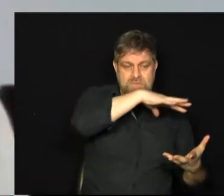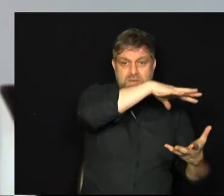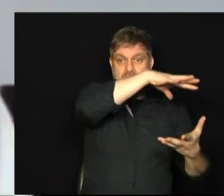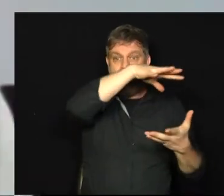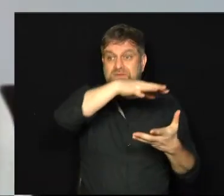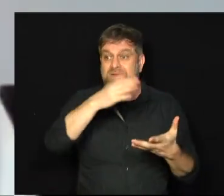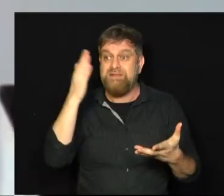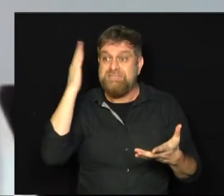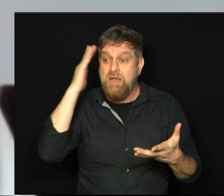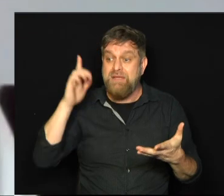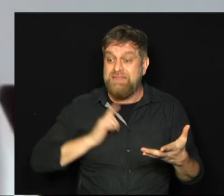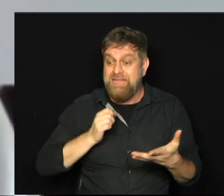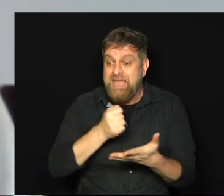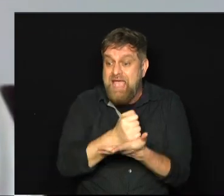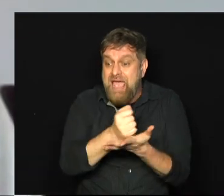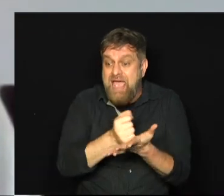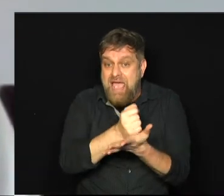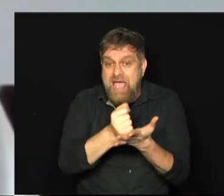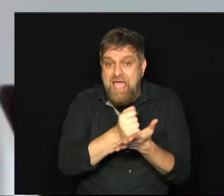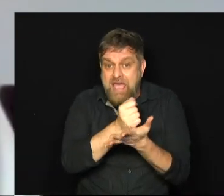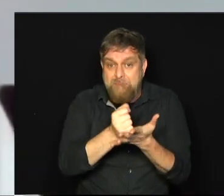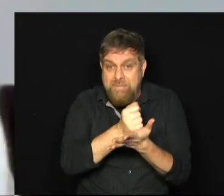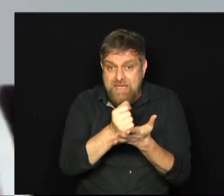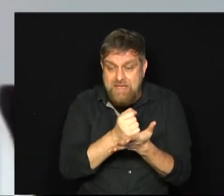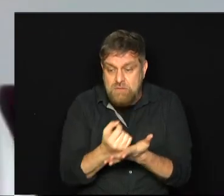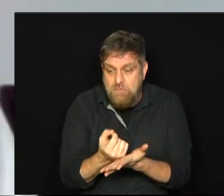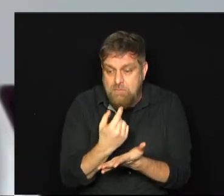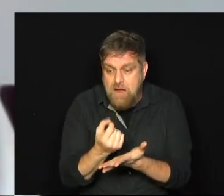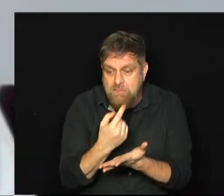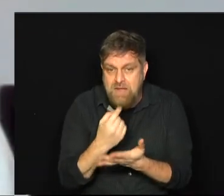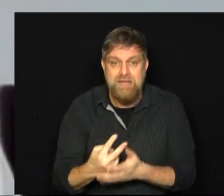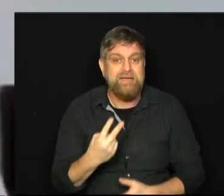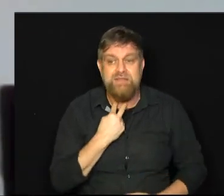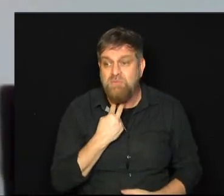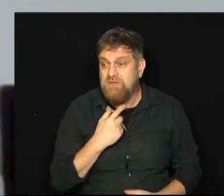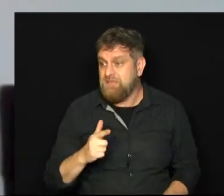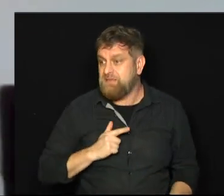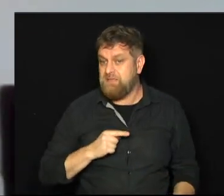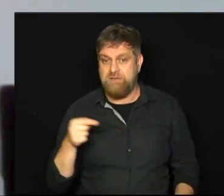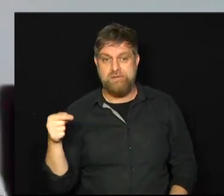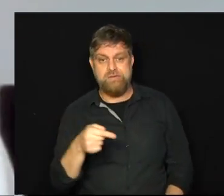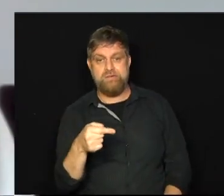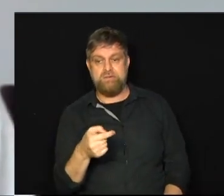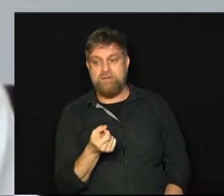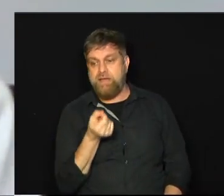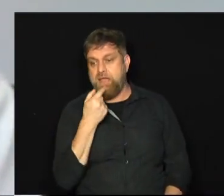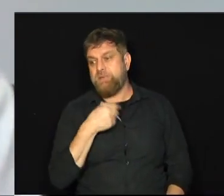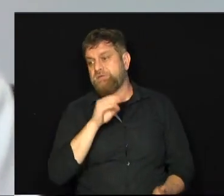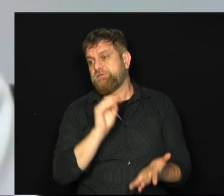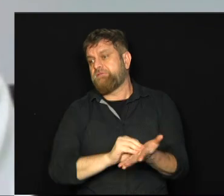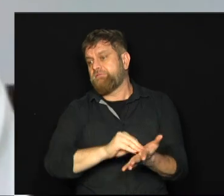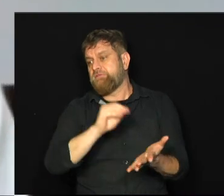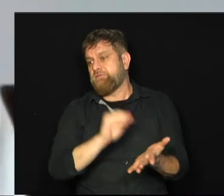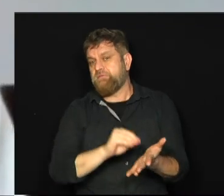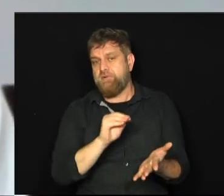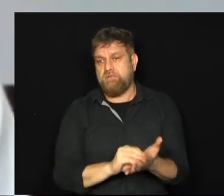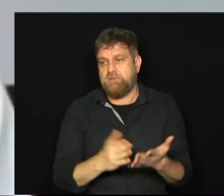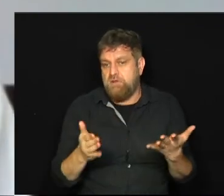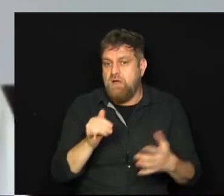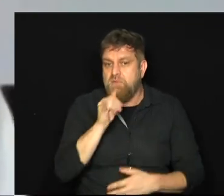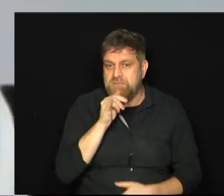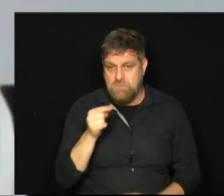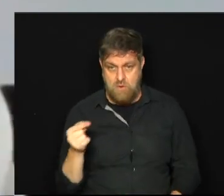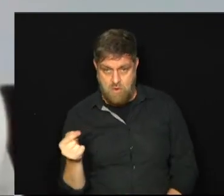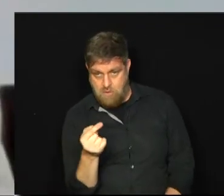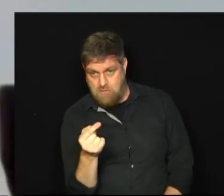drogas essenciais no tratamento da criança. Não pode faltar. Então, não tem sentido, por exemplo,